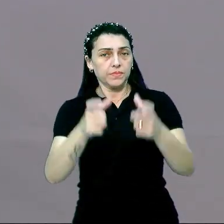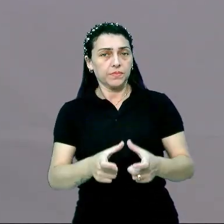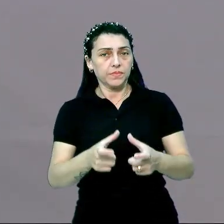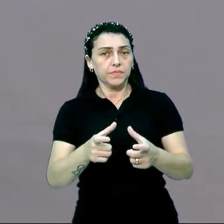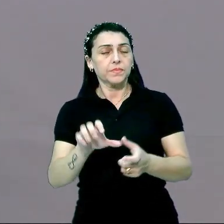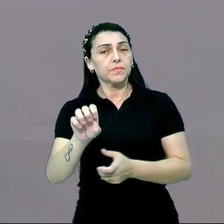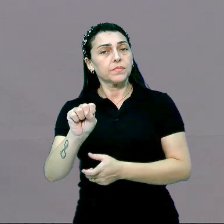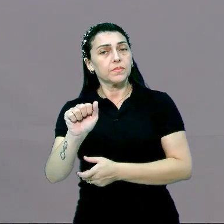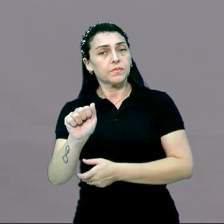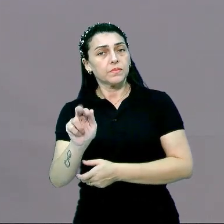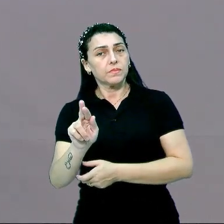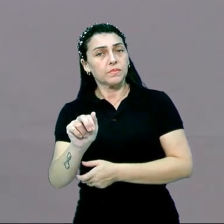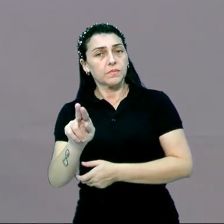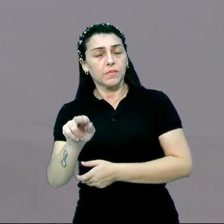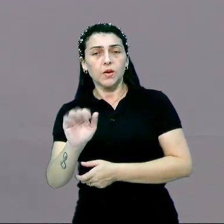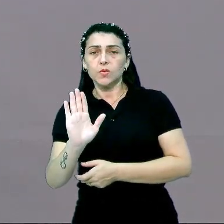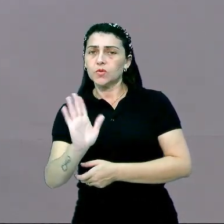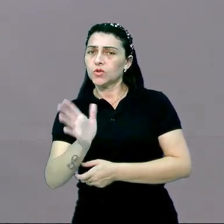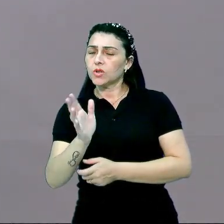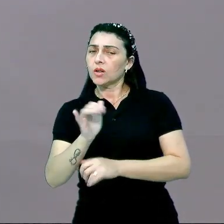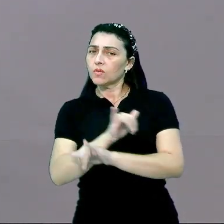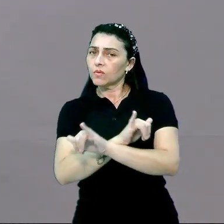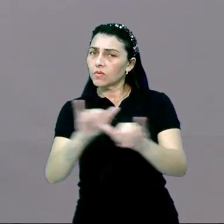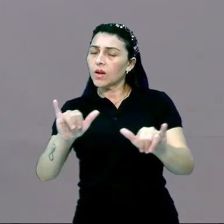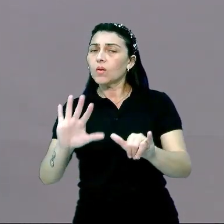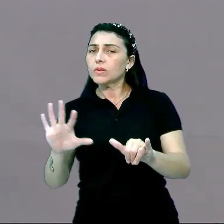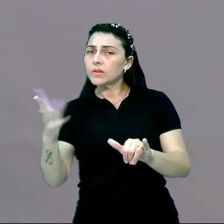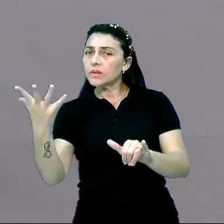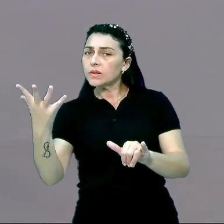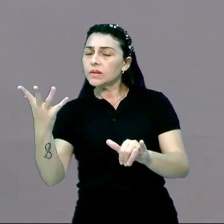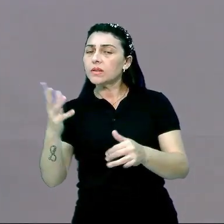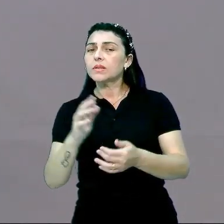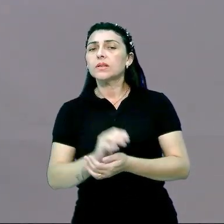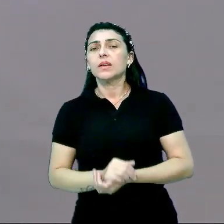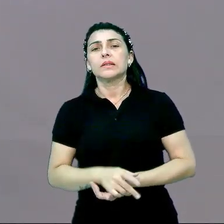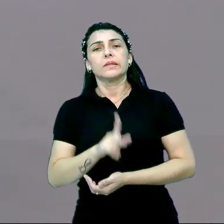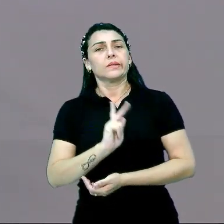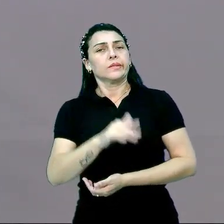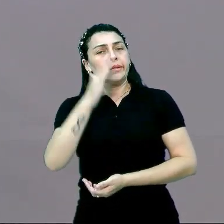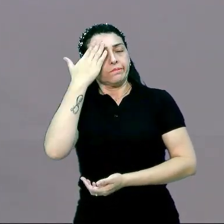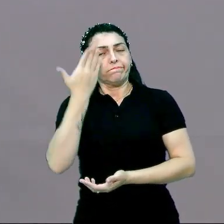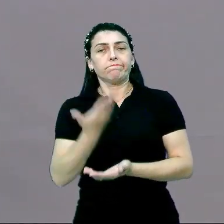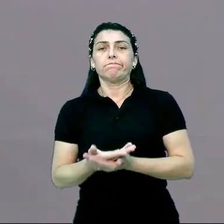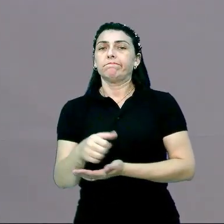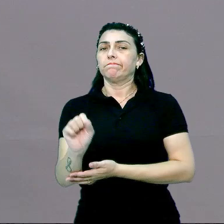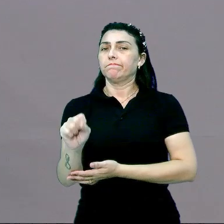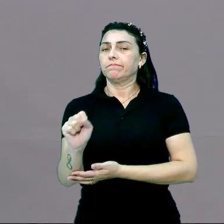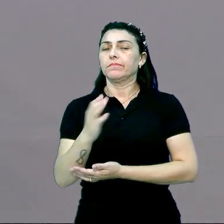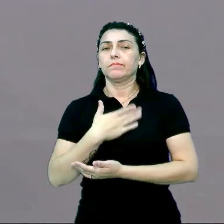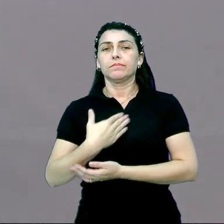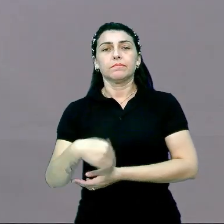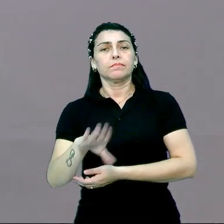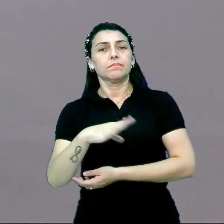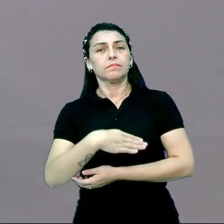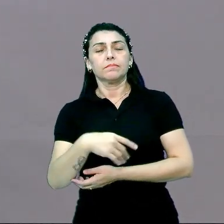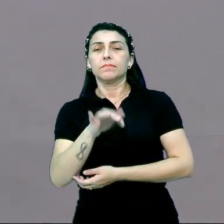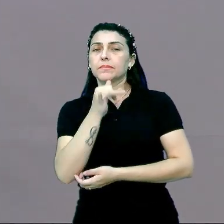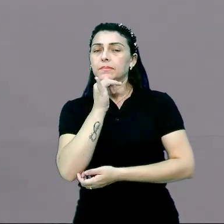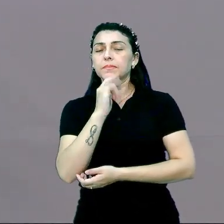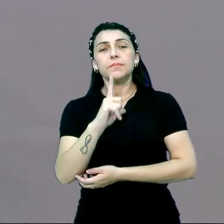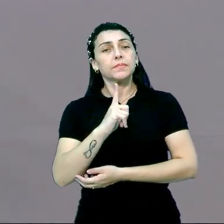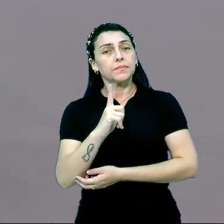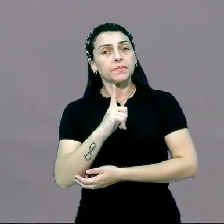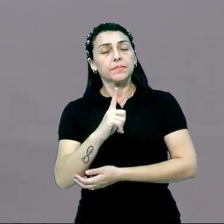os saraus e as campanhas já não foram promovidas? Ah, professora, eu acredito que sim. Na minha cidade, por exemplo,